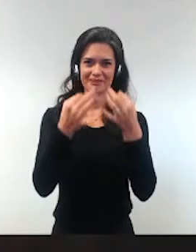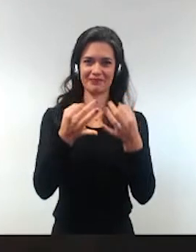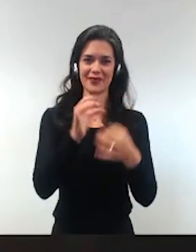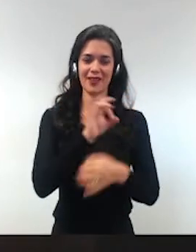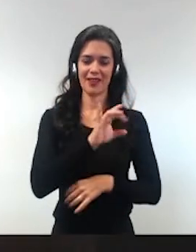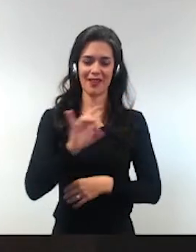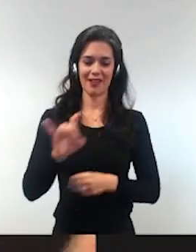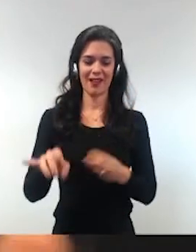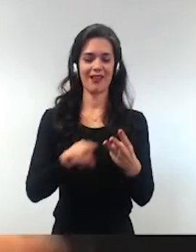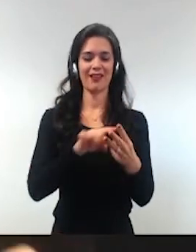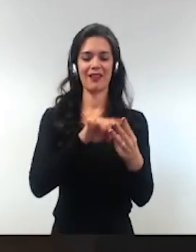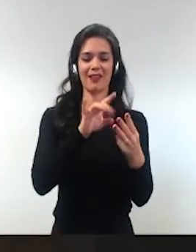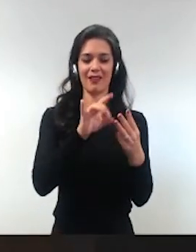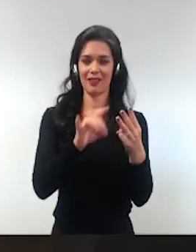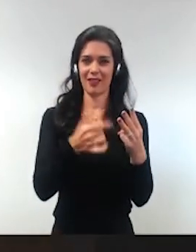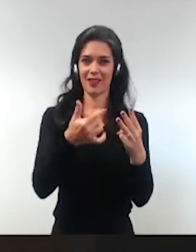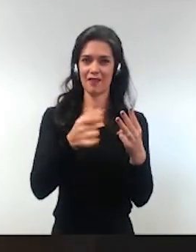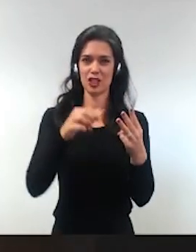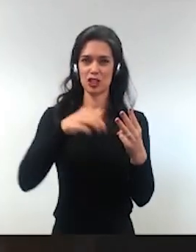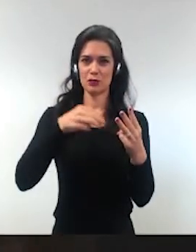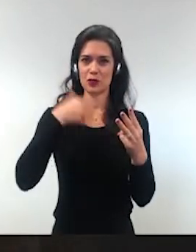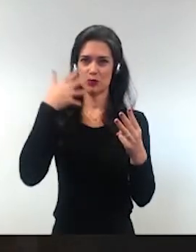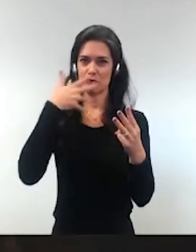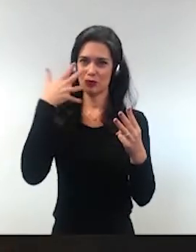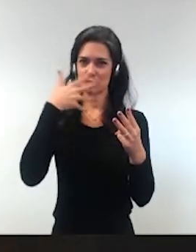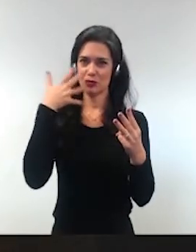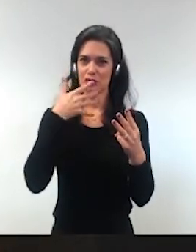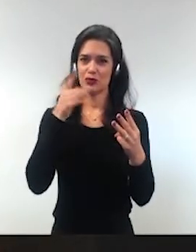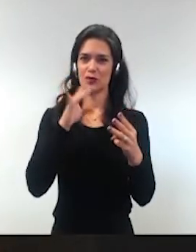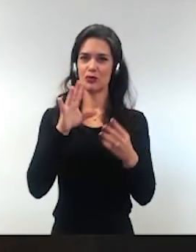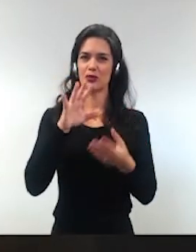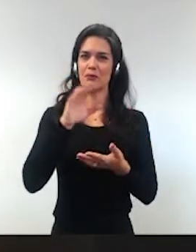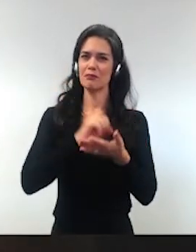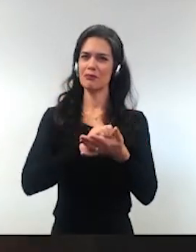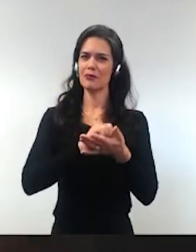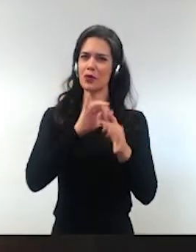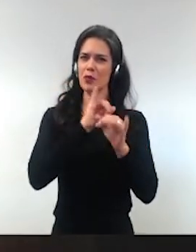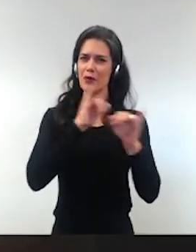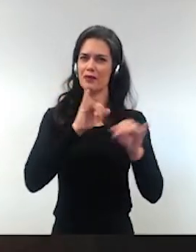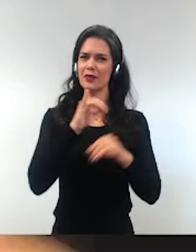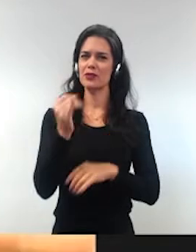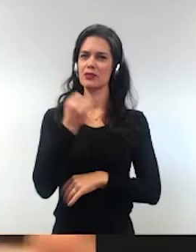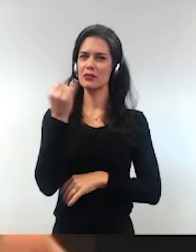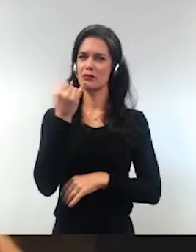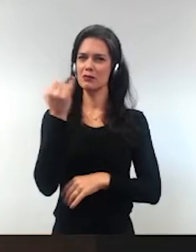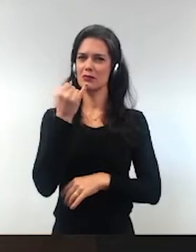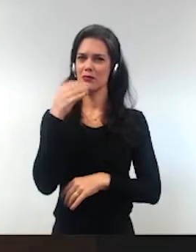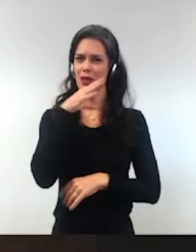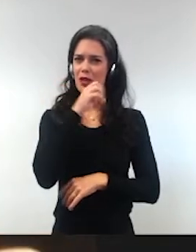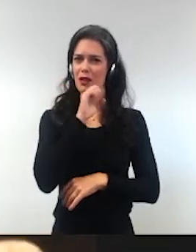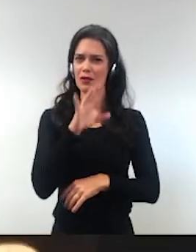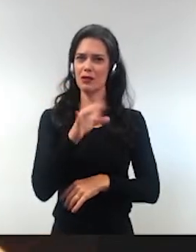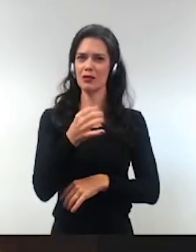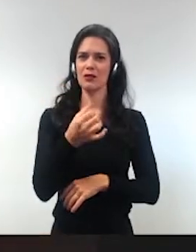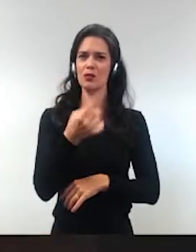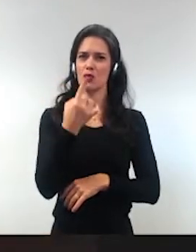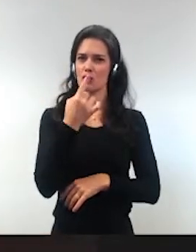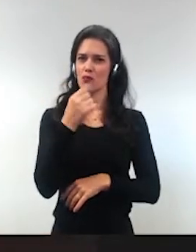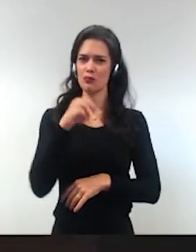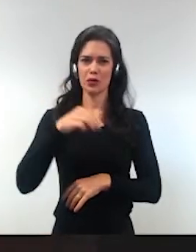20 minutos. Quero fazer um registro muito rápido, de apenas 60